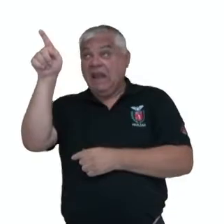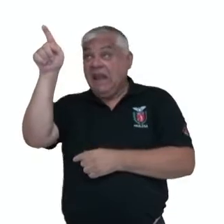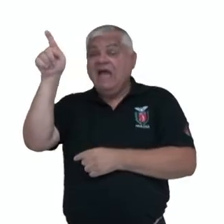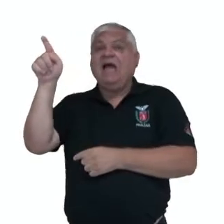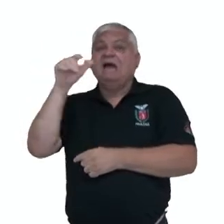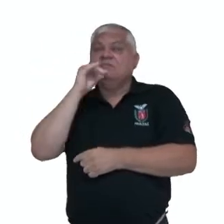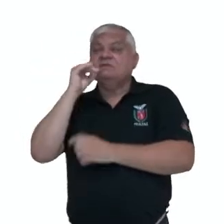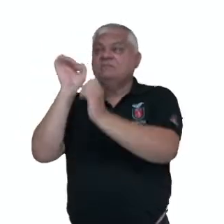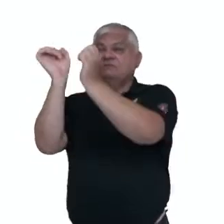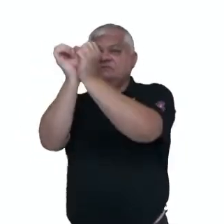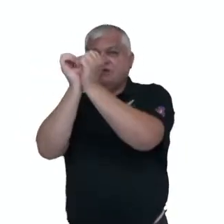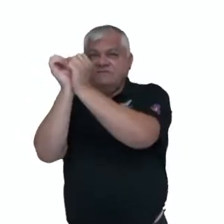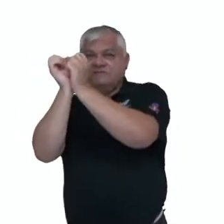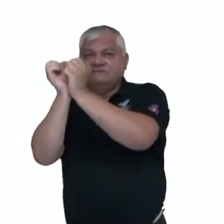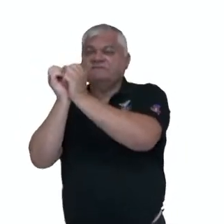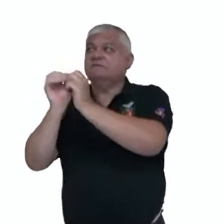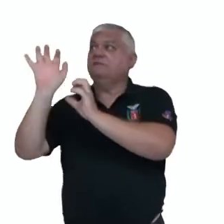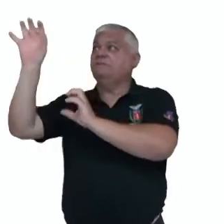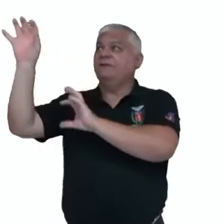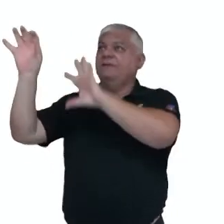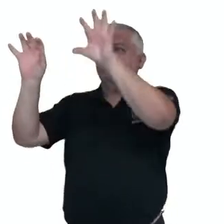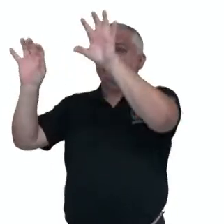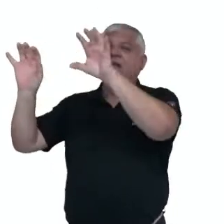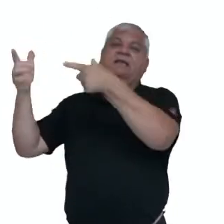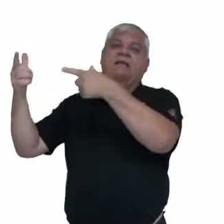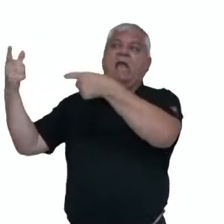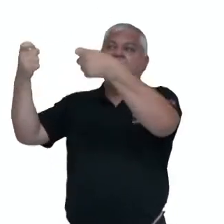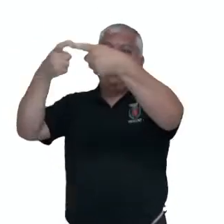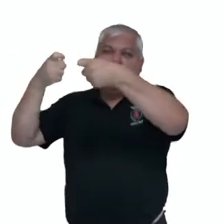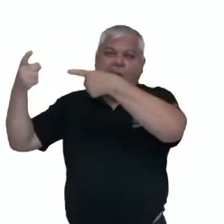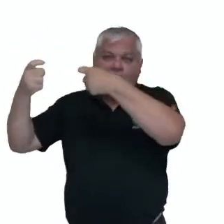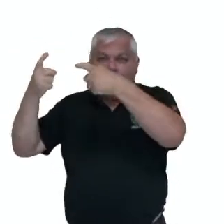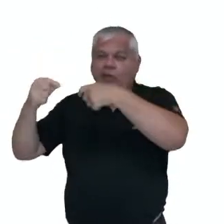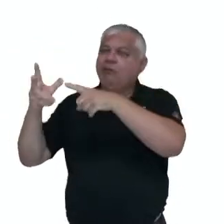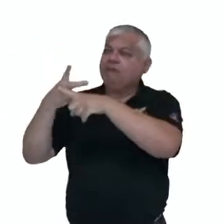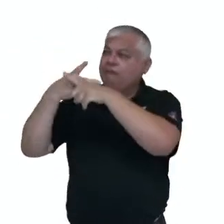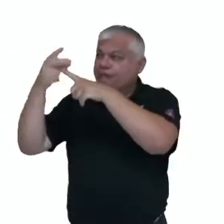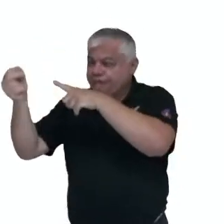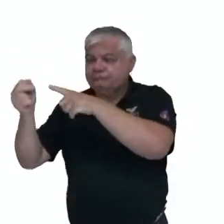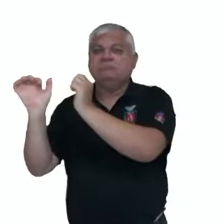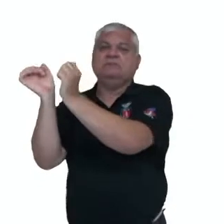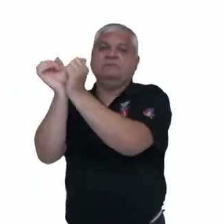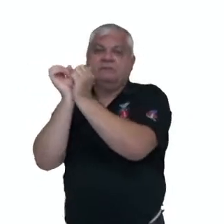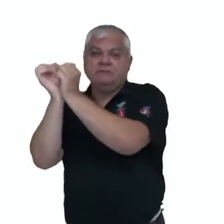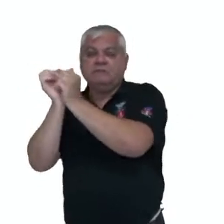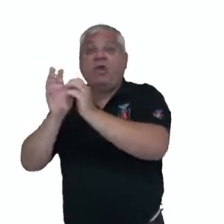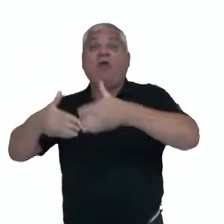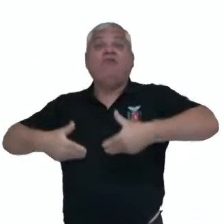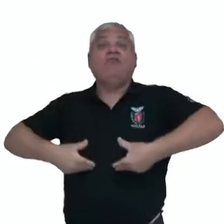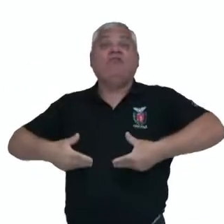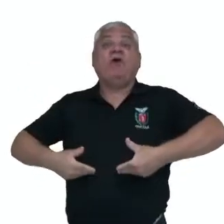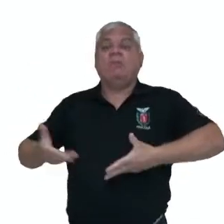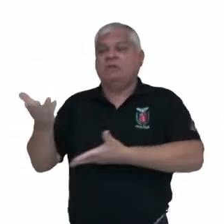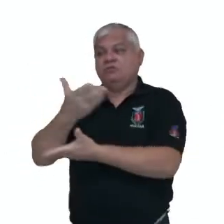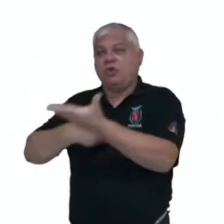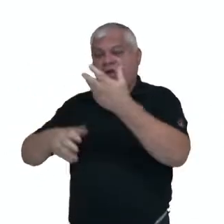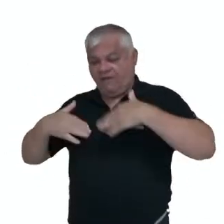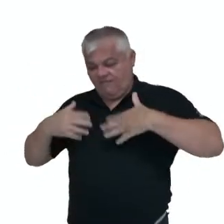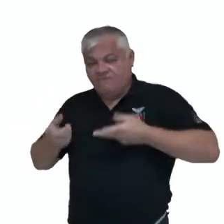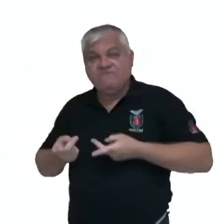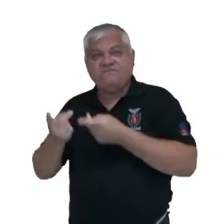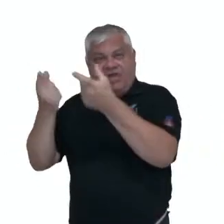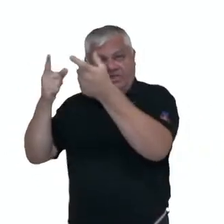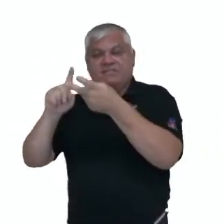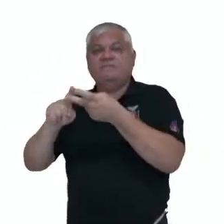ser escravizado quando ele era vencido numa guerra, em época de fome ele se oferecia em troca de alimento, como uma punição